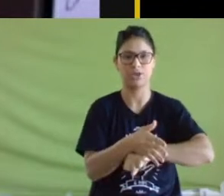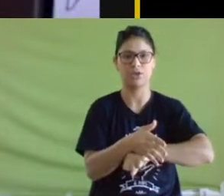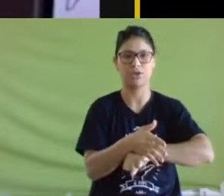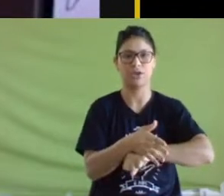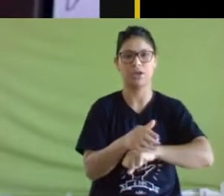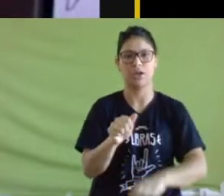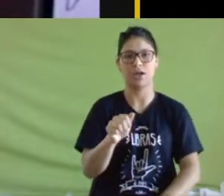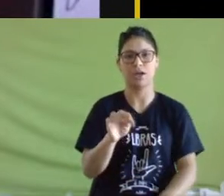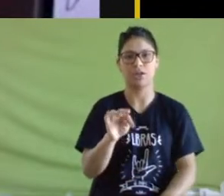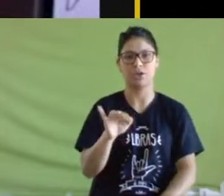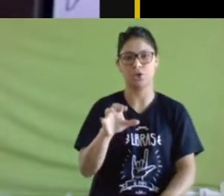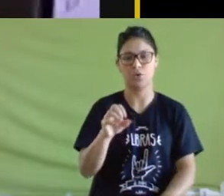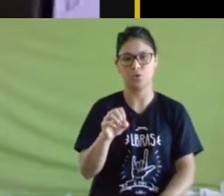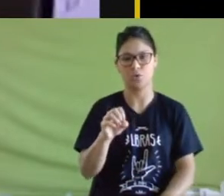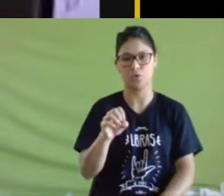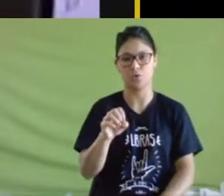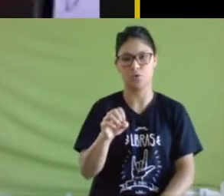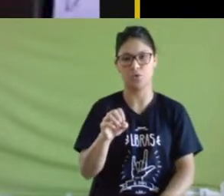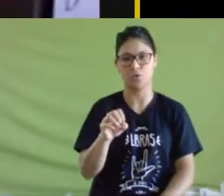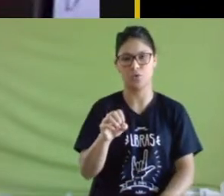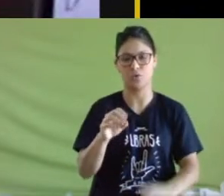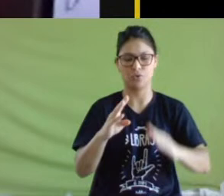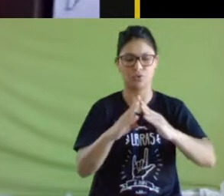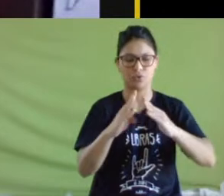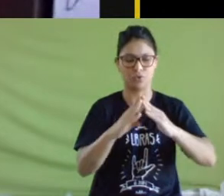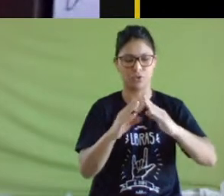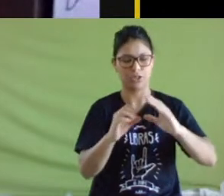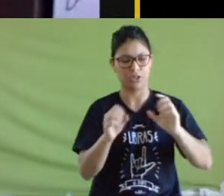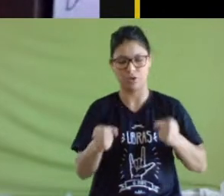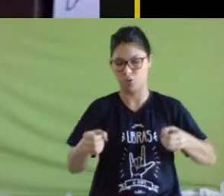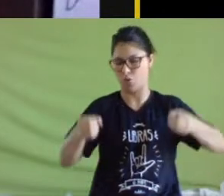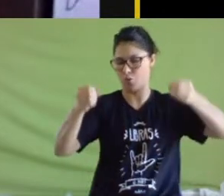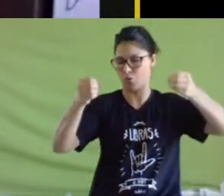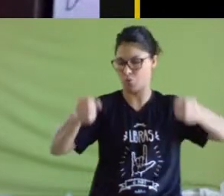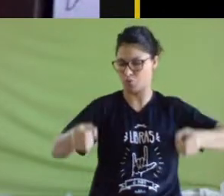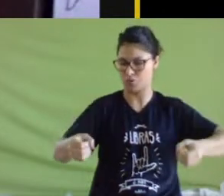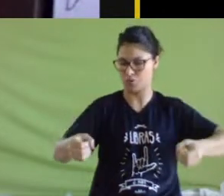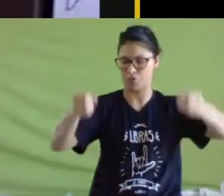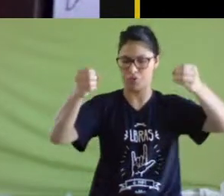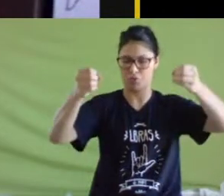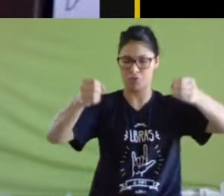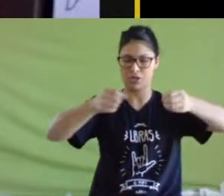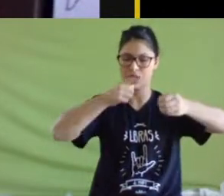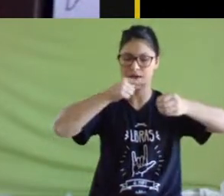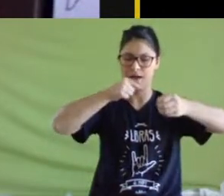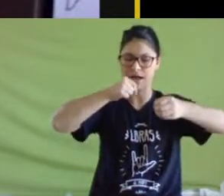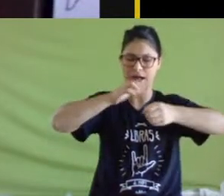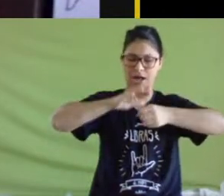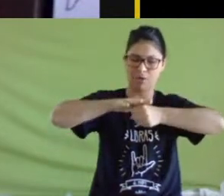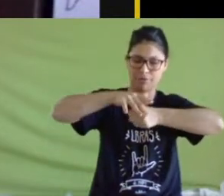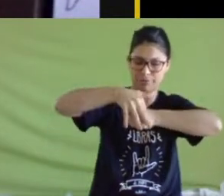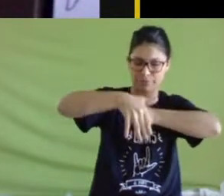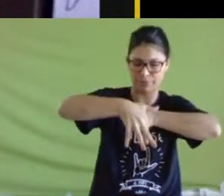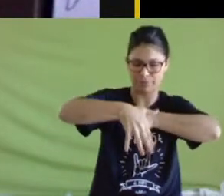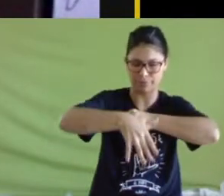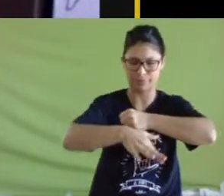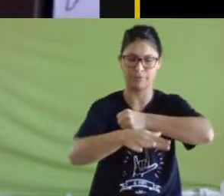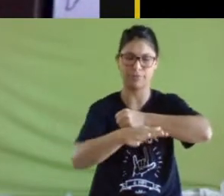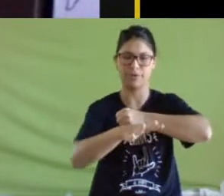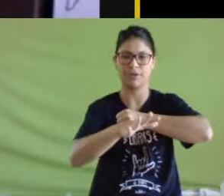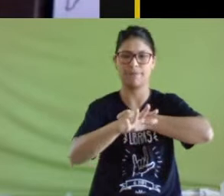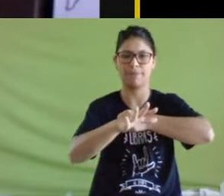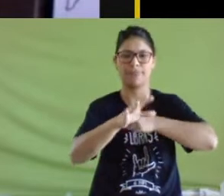gente chega naquele pátio interior que tem colunas, uma fonte, depois a gente vai para os cubículos, para